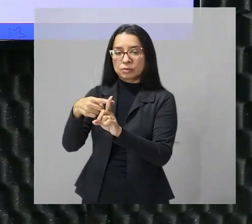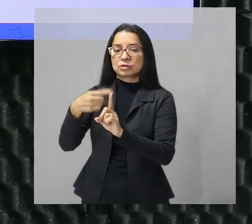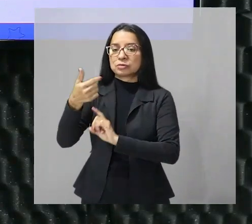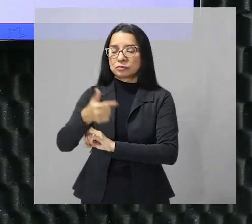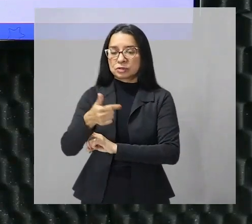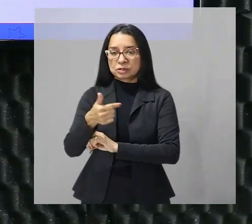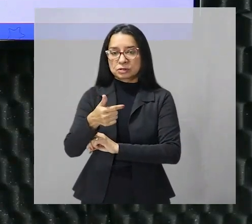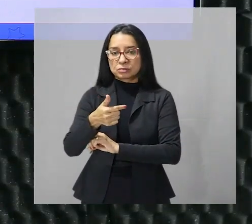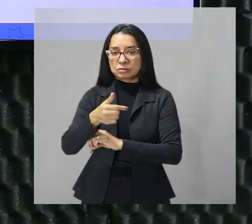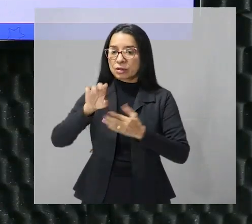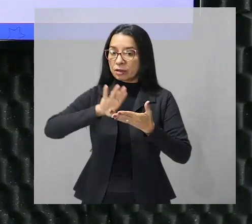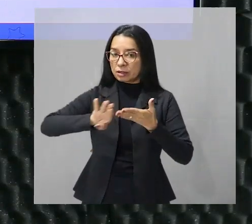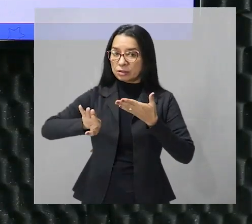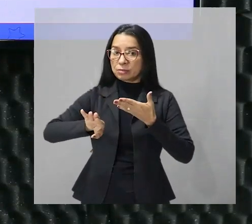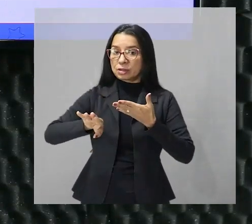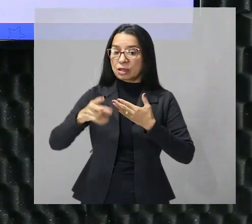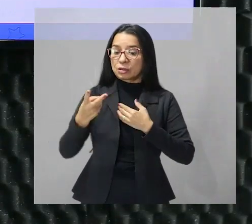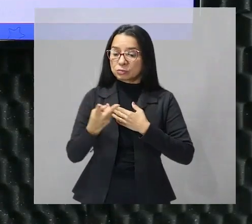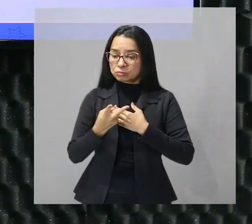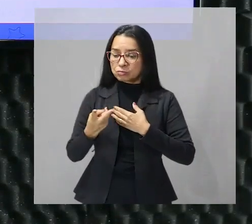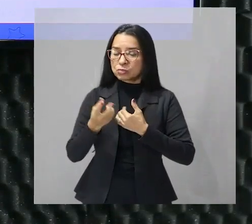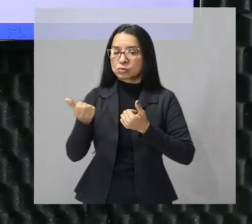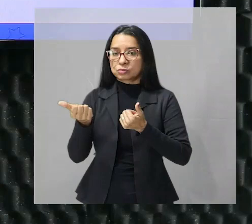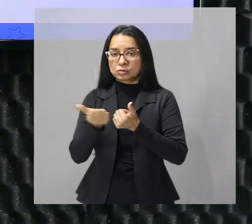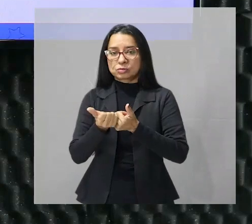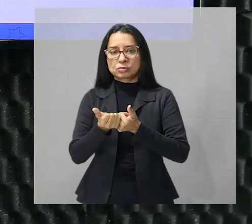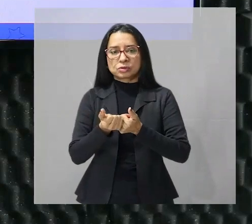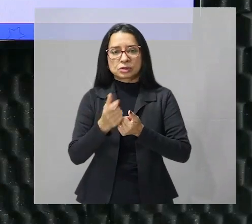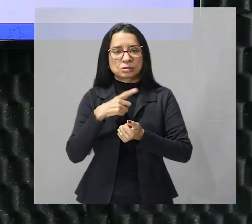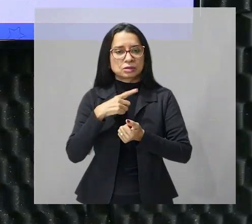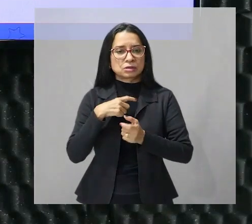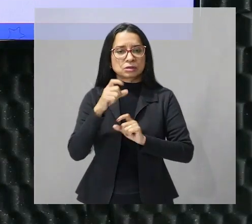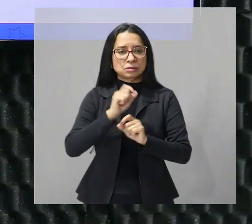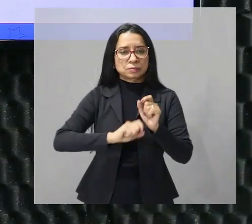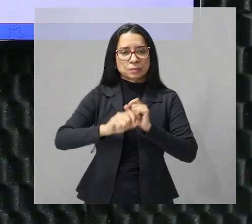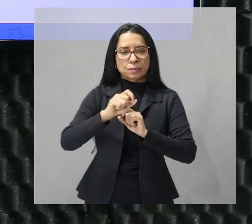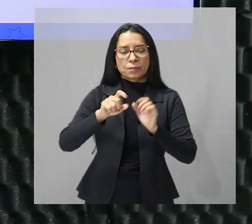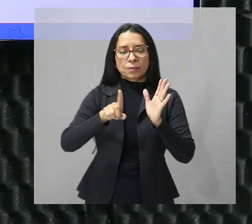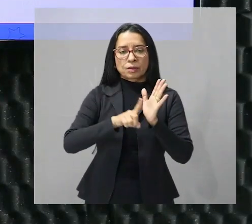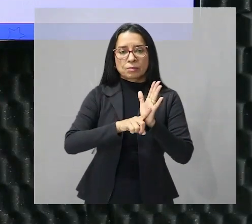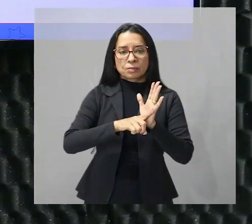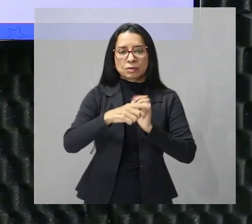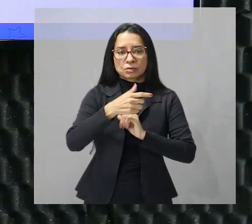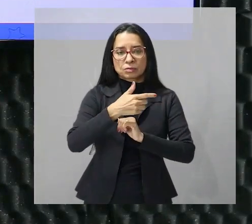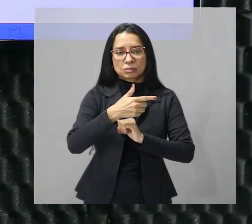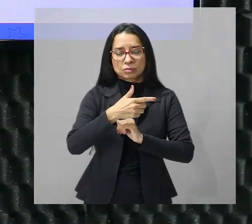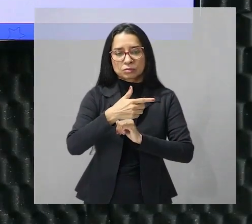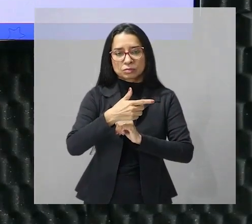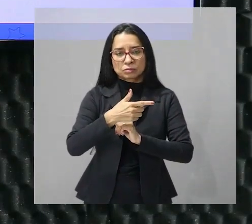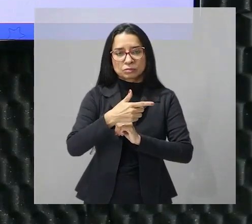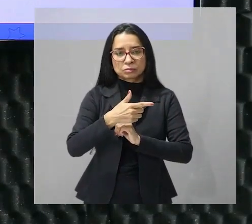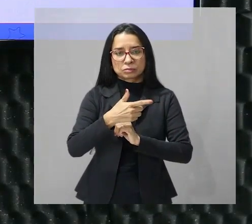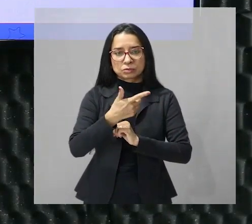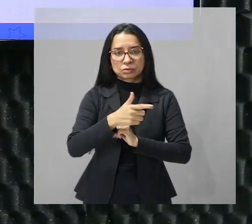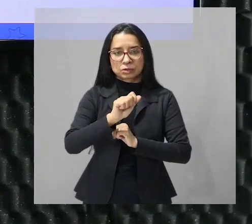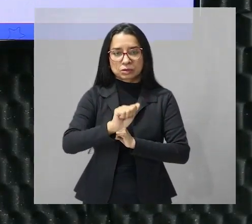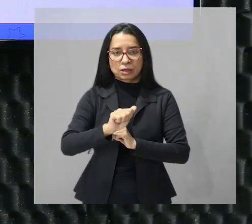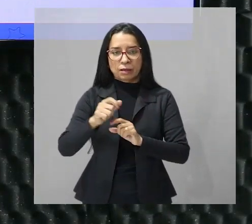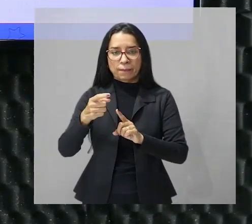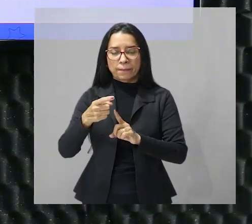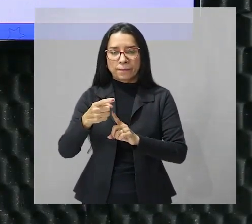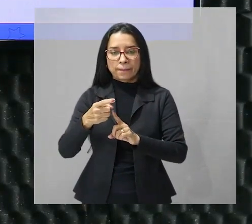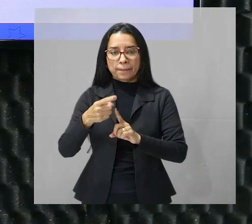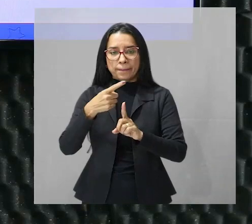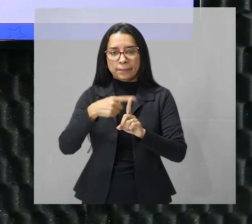eliminado com o outro na minha soma, tá? E aí, sobra quem aqui para nós? Menos 2A mais 4A, o próprio 2A.